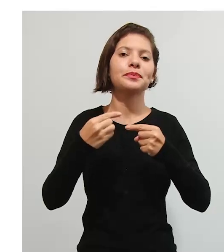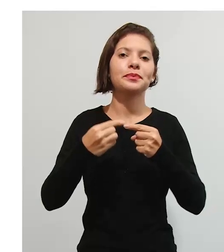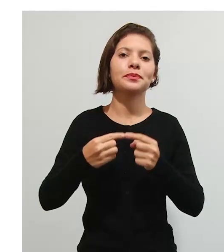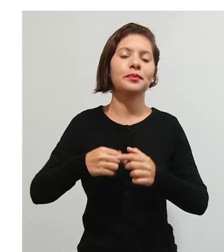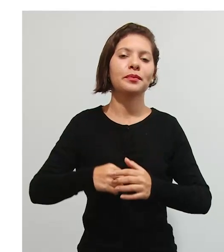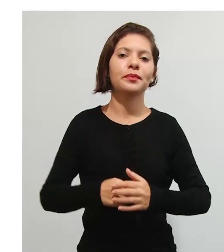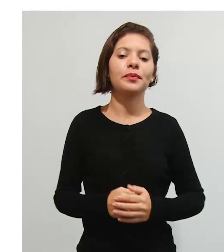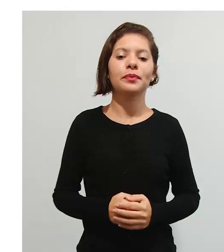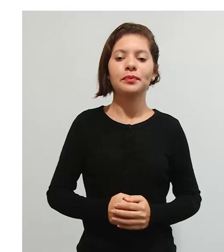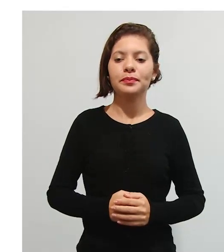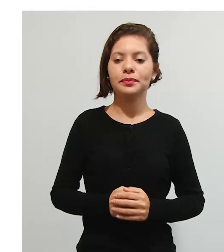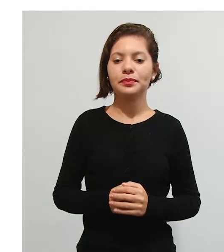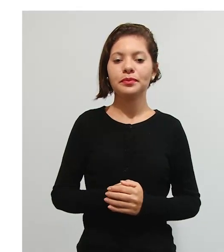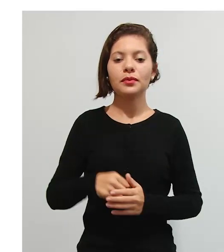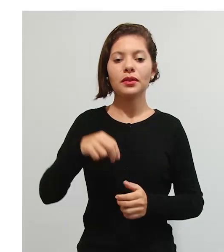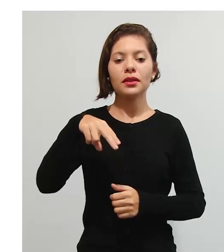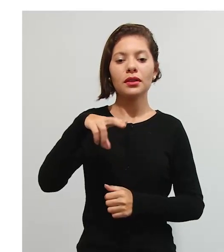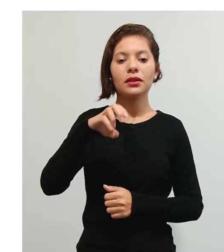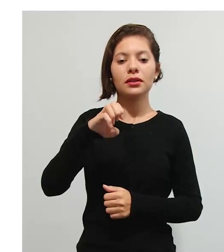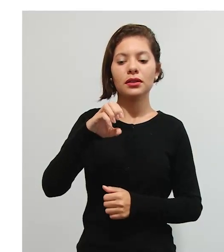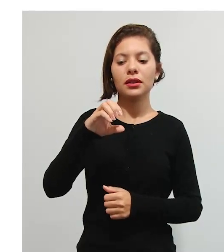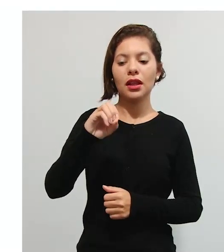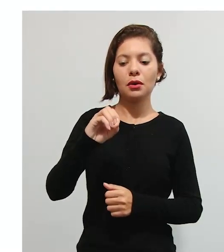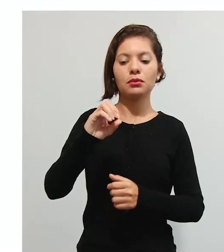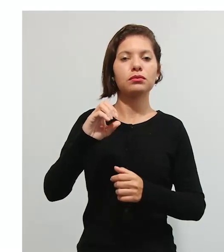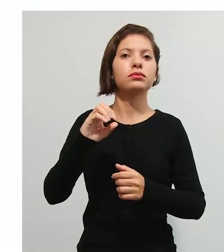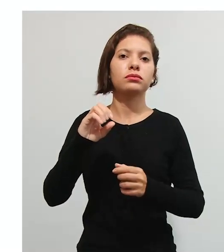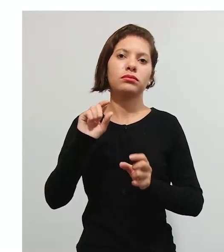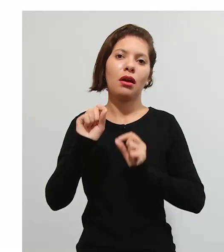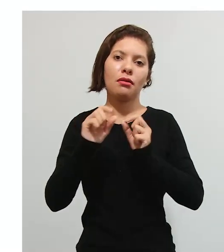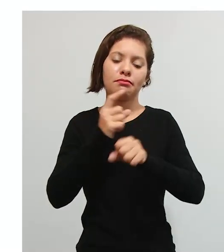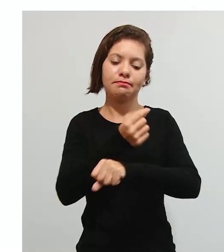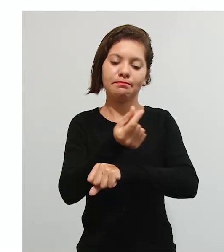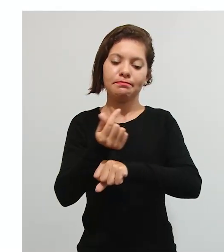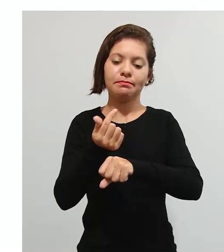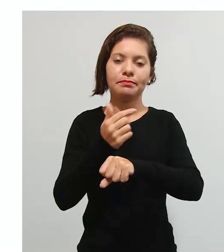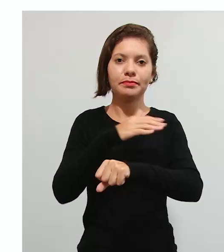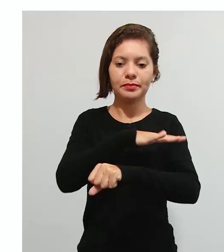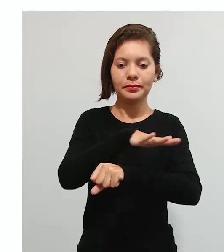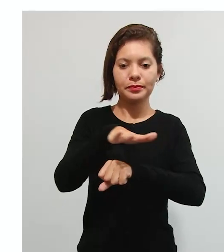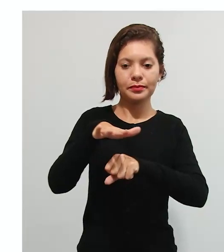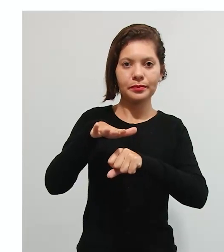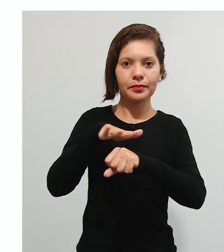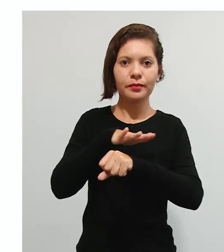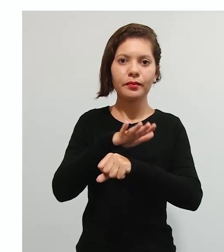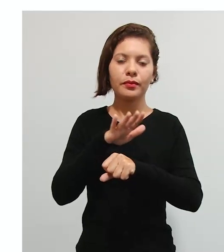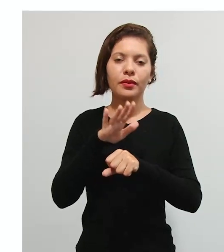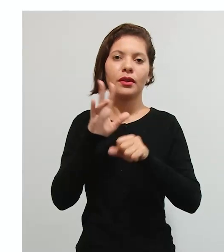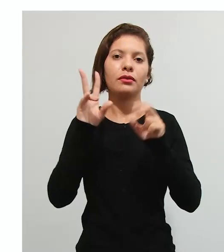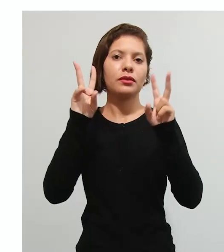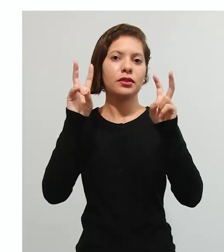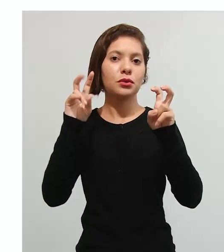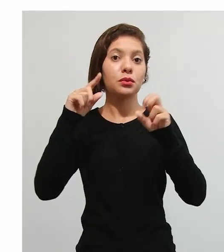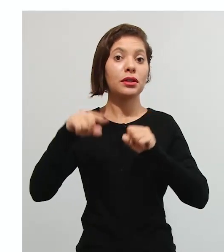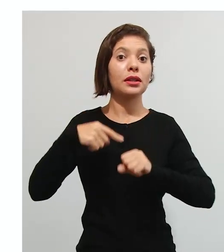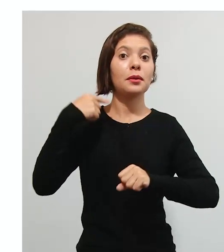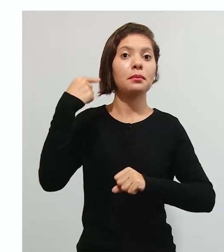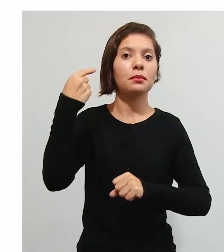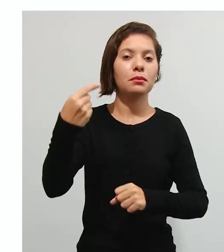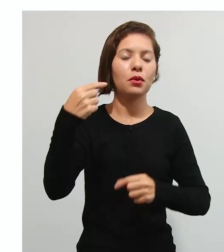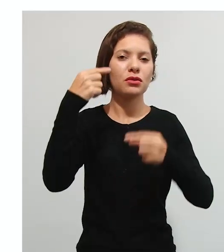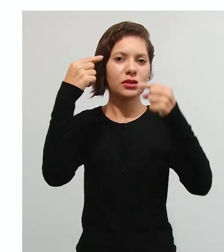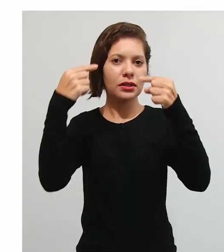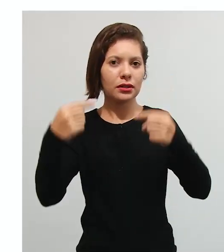novas diretrizes conhecidas como neoliberais, como eu acabei de dizer para vocês. Isso aí foi trazido pós-guerra